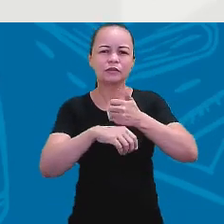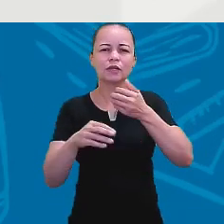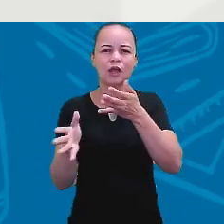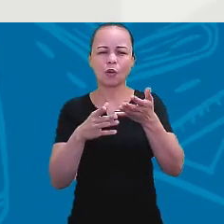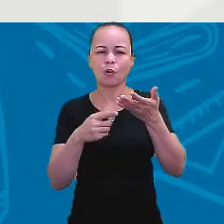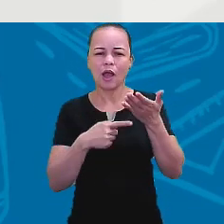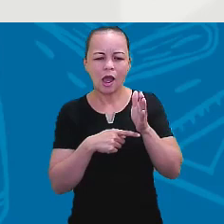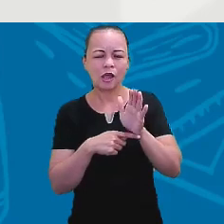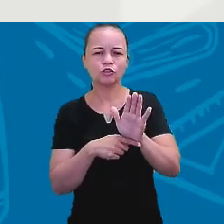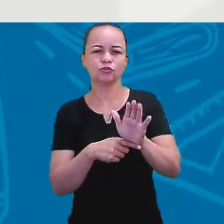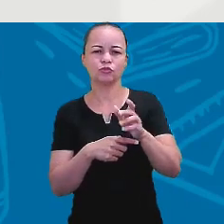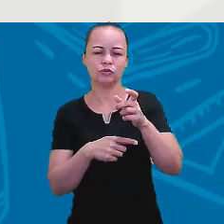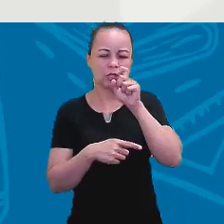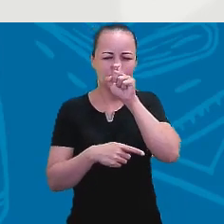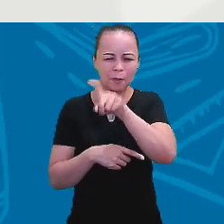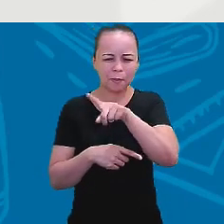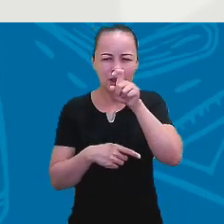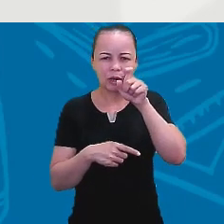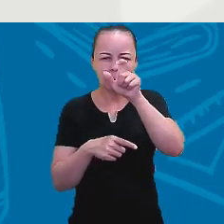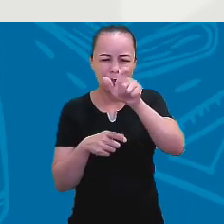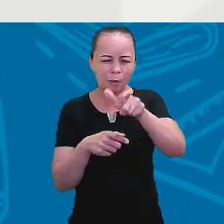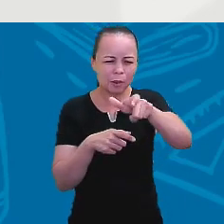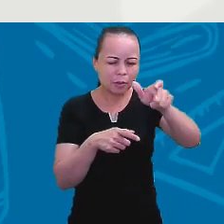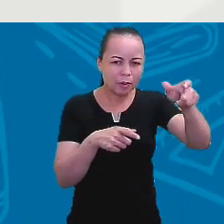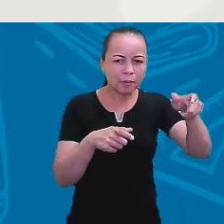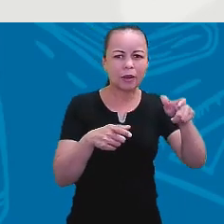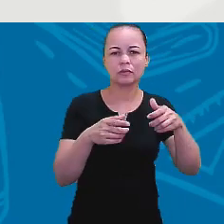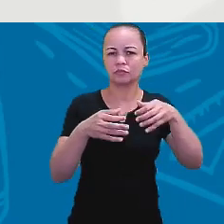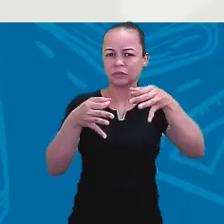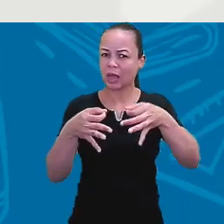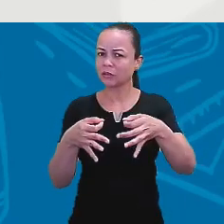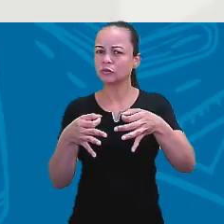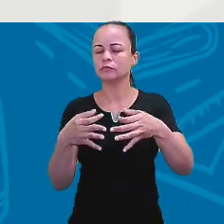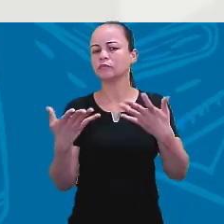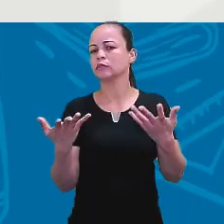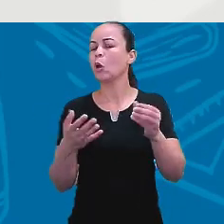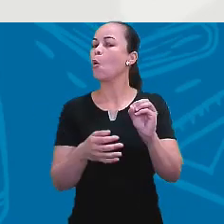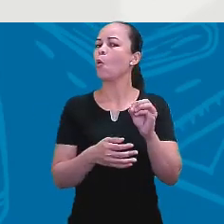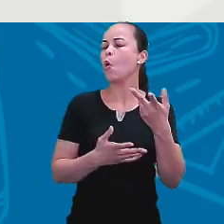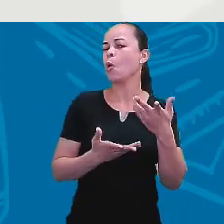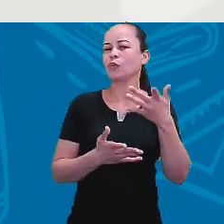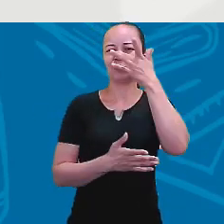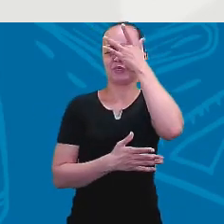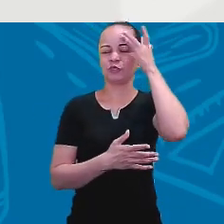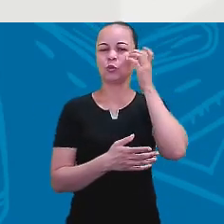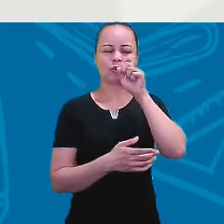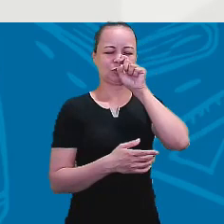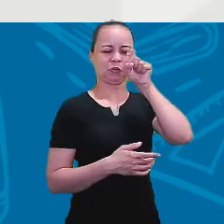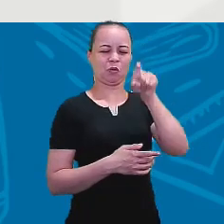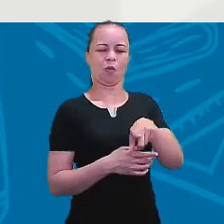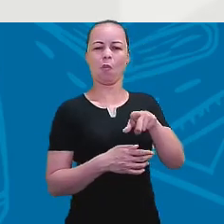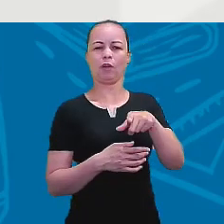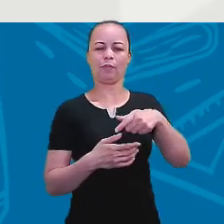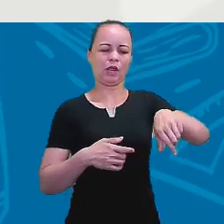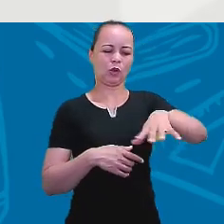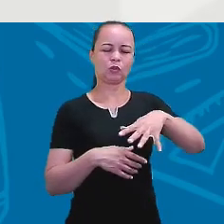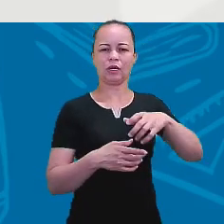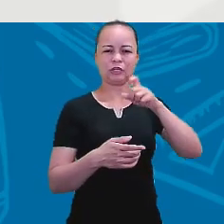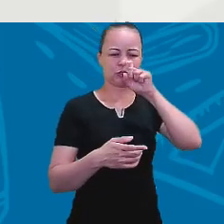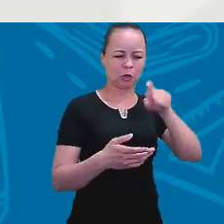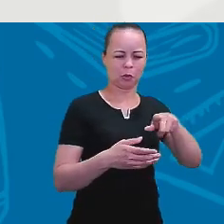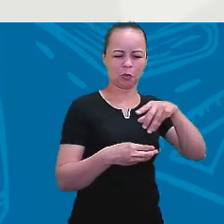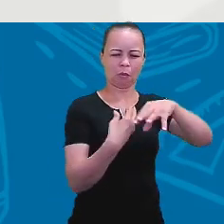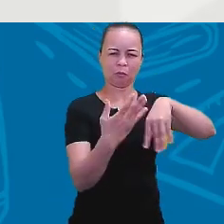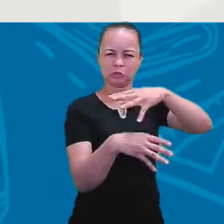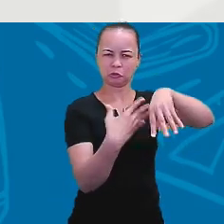seletiva nessas lixeirinhas que existem aí na escola de vocês? Ou será que muitas vezes a gente joga o papel no lixeiro do